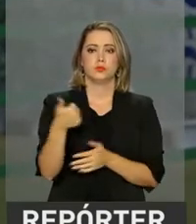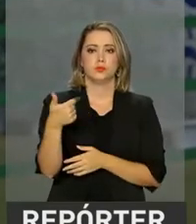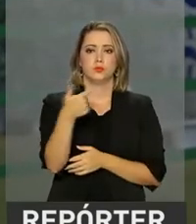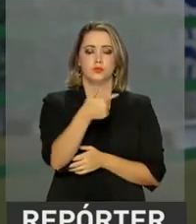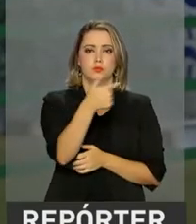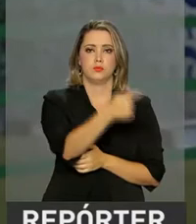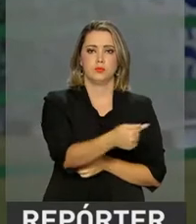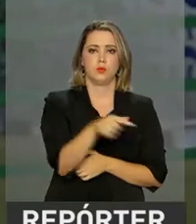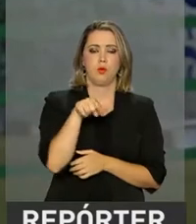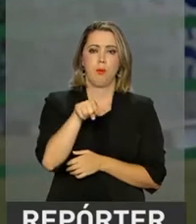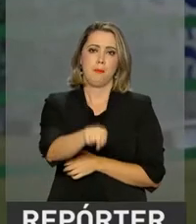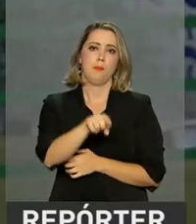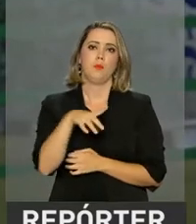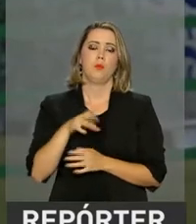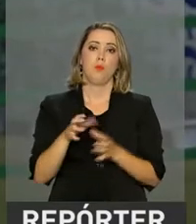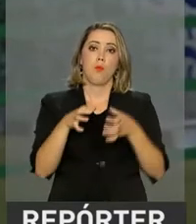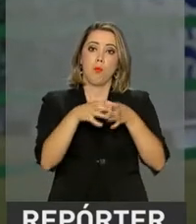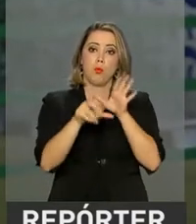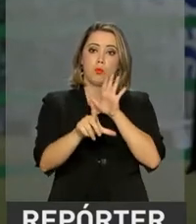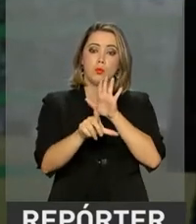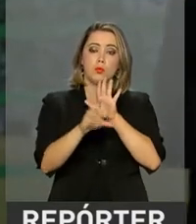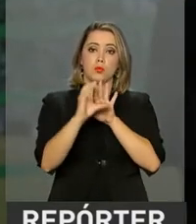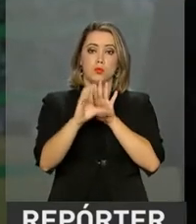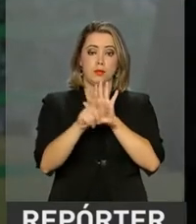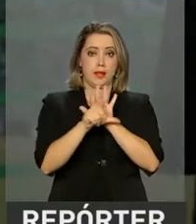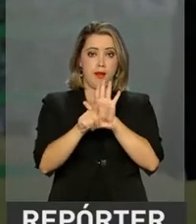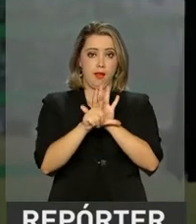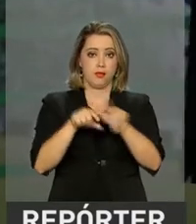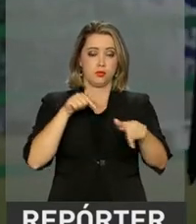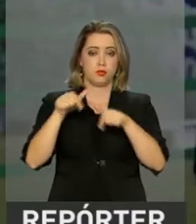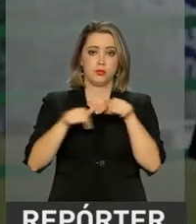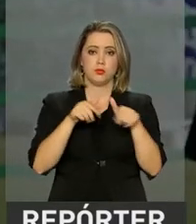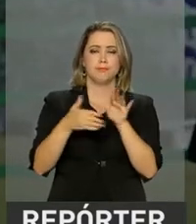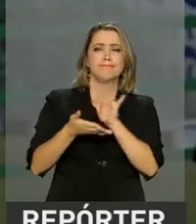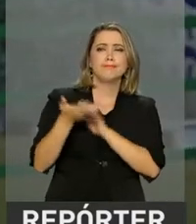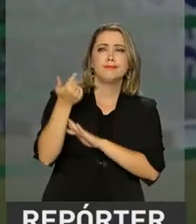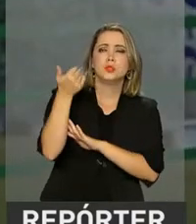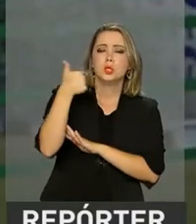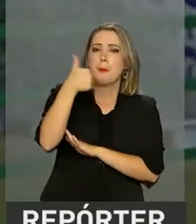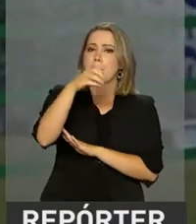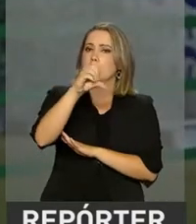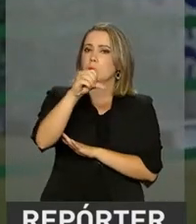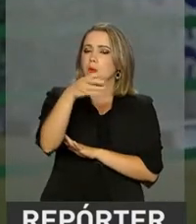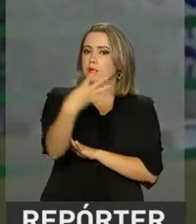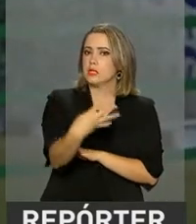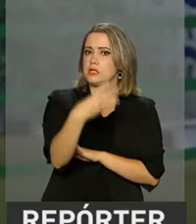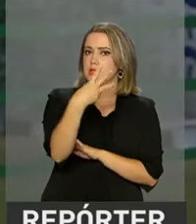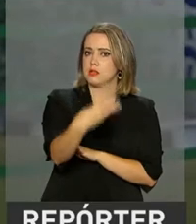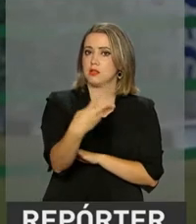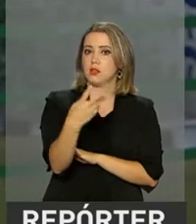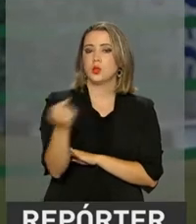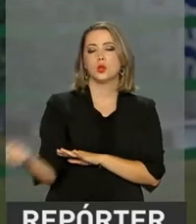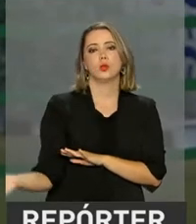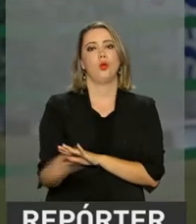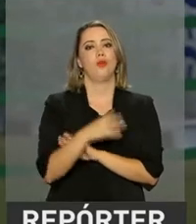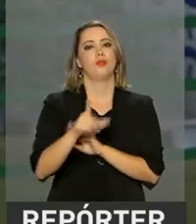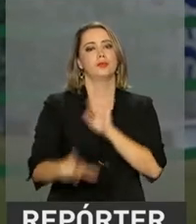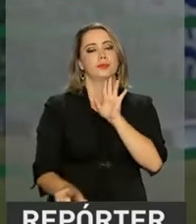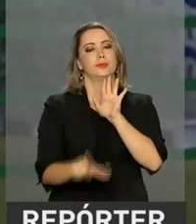117 pontos da consolidação das leis trabalhistas, que é de 1943. Acaba